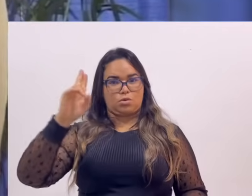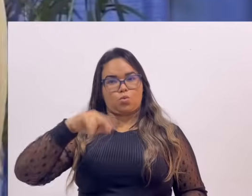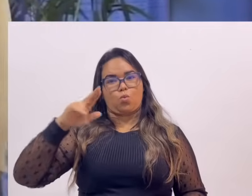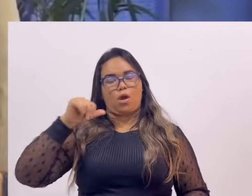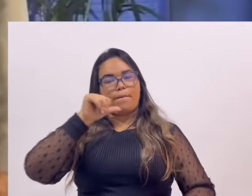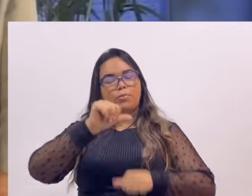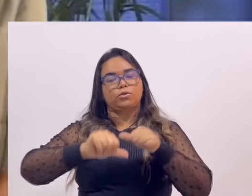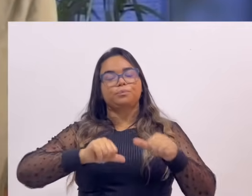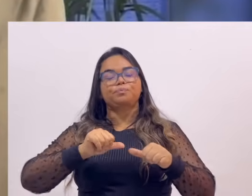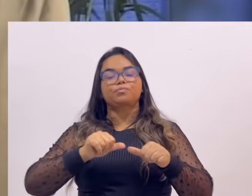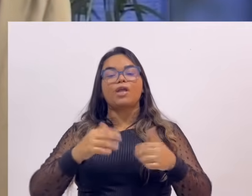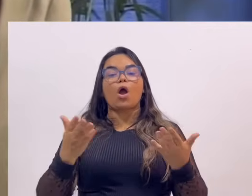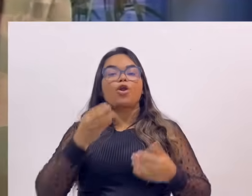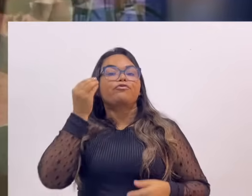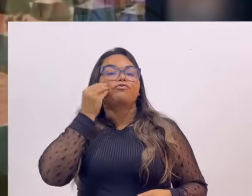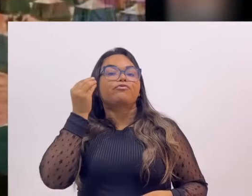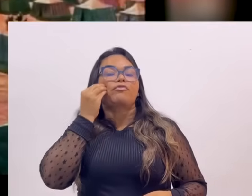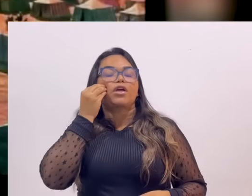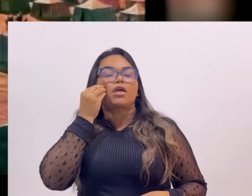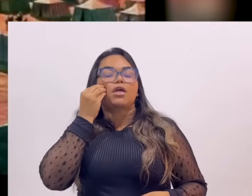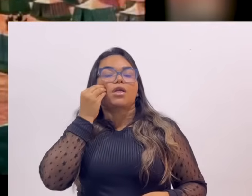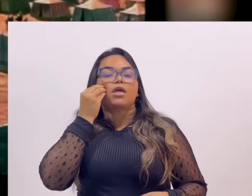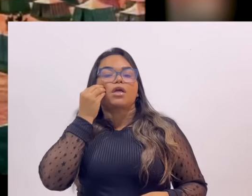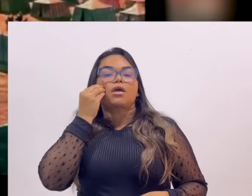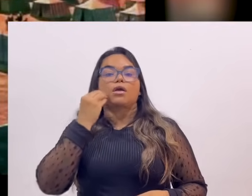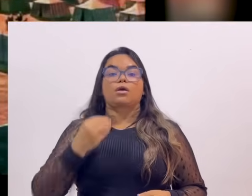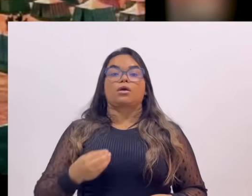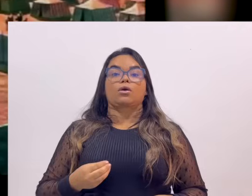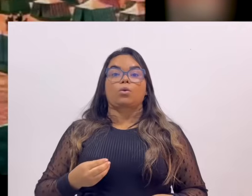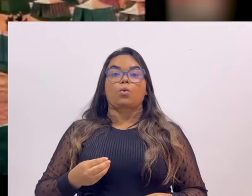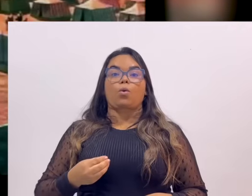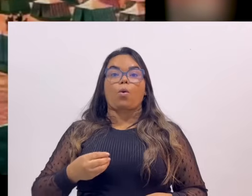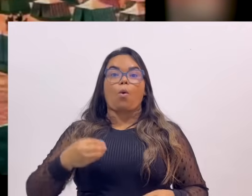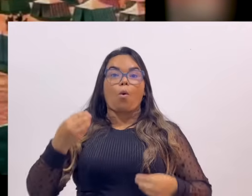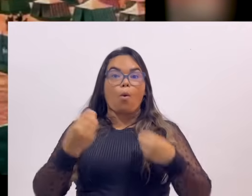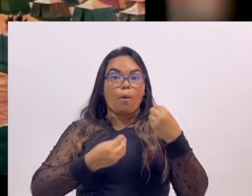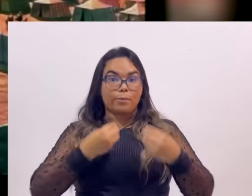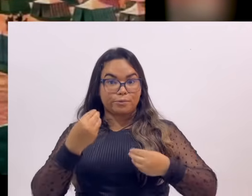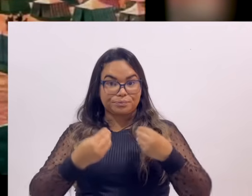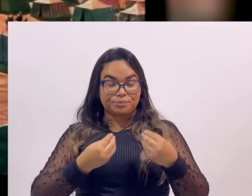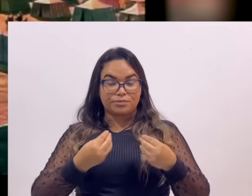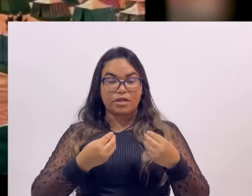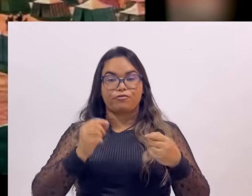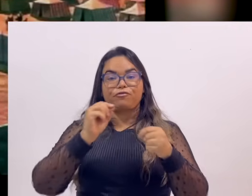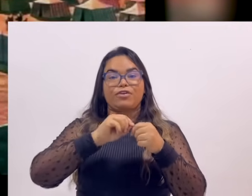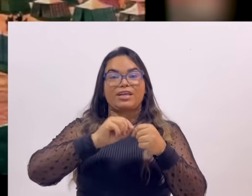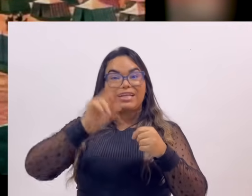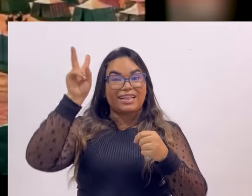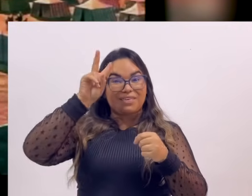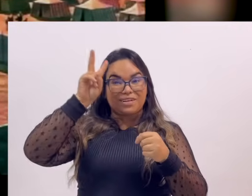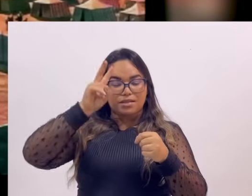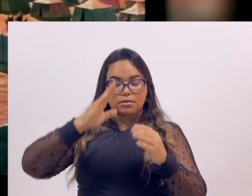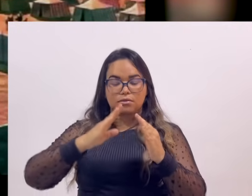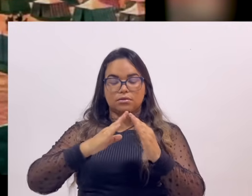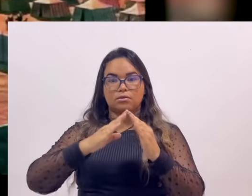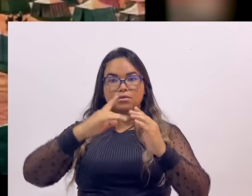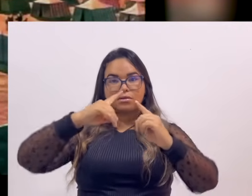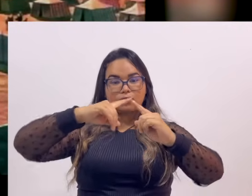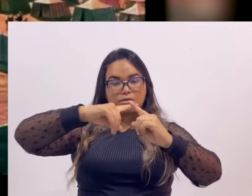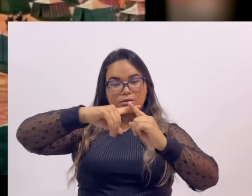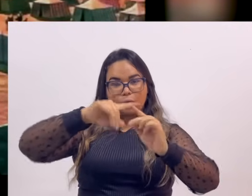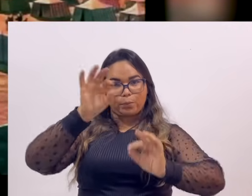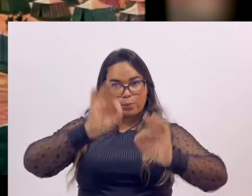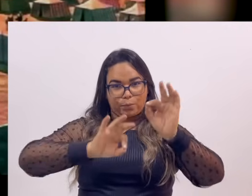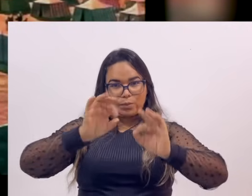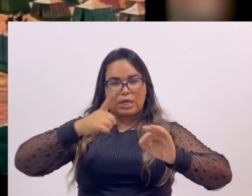promulgada. E aqui está o santuário que teve que ser reconstruído de acordo com orientações específicas. Havia uma parede branca